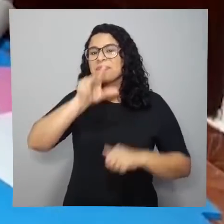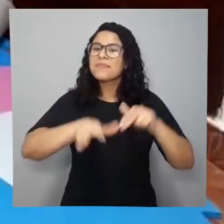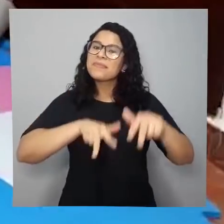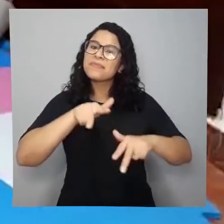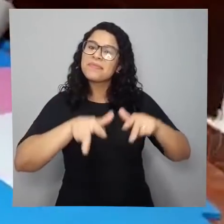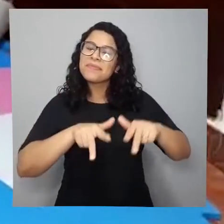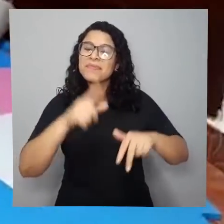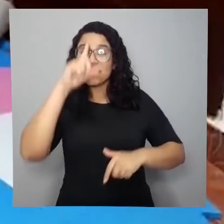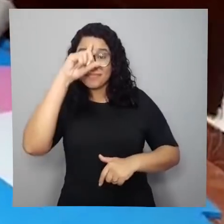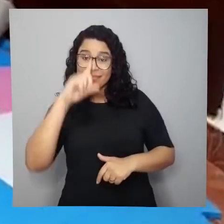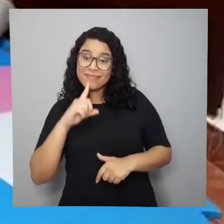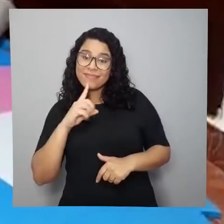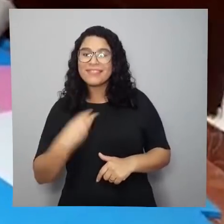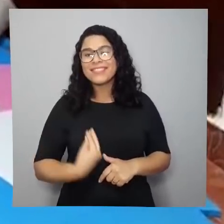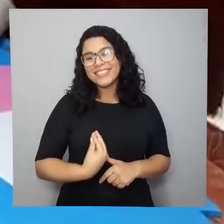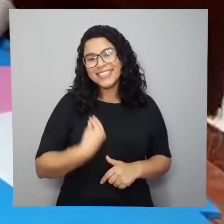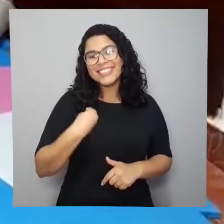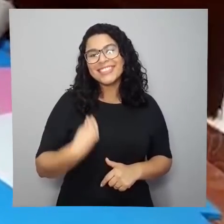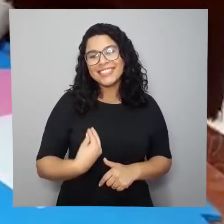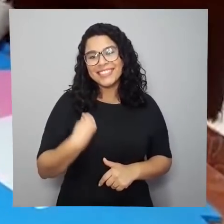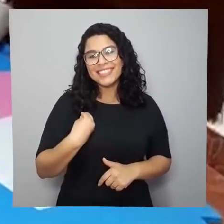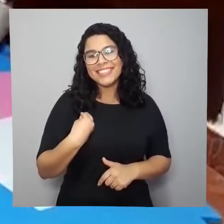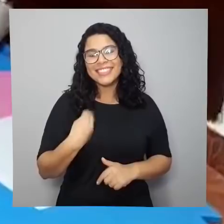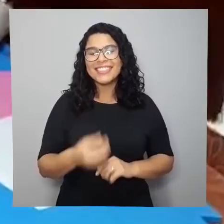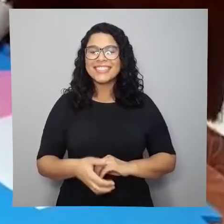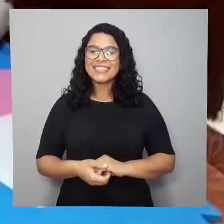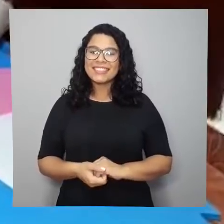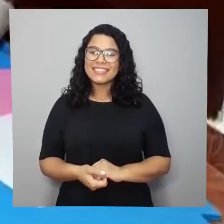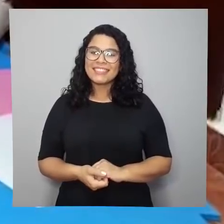amarelo, viva o patinho amarelo.